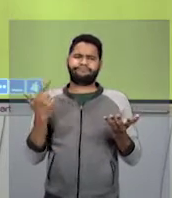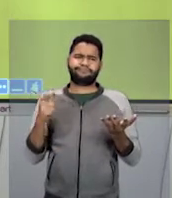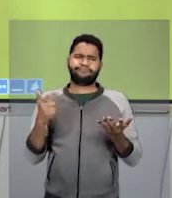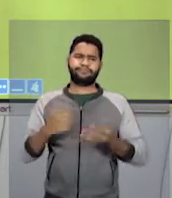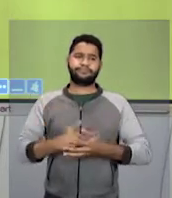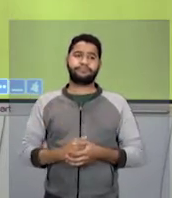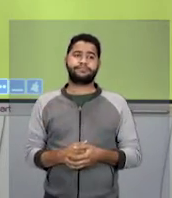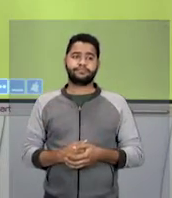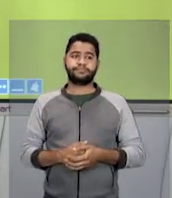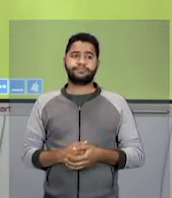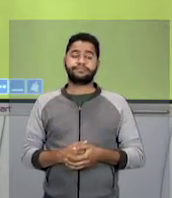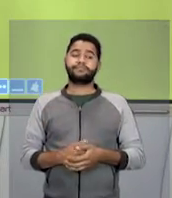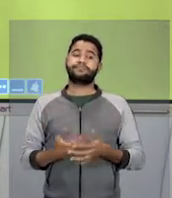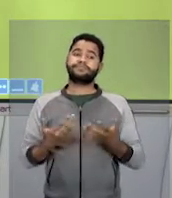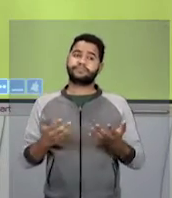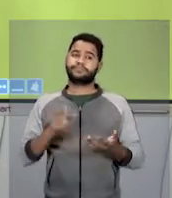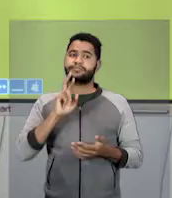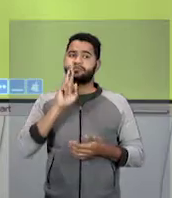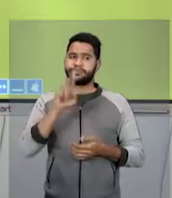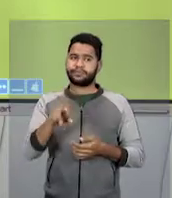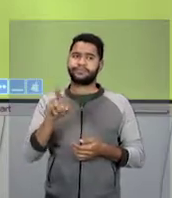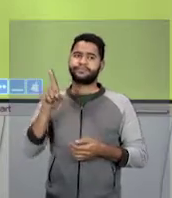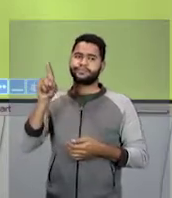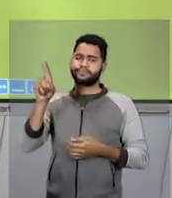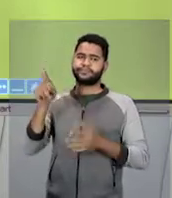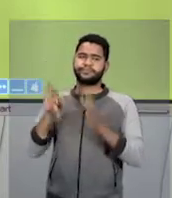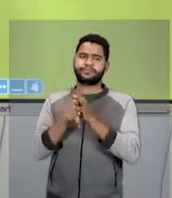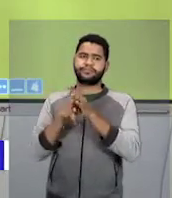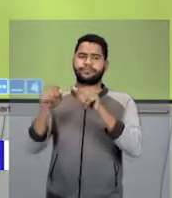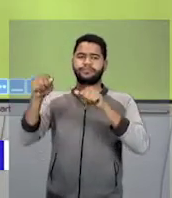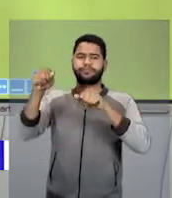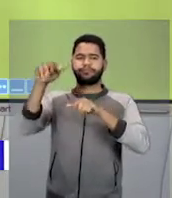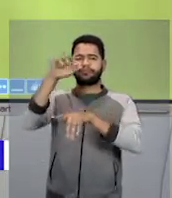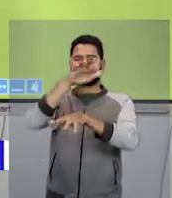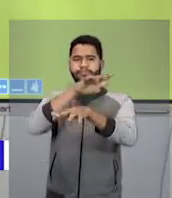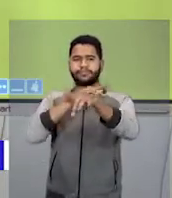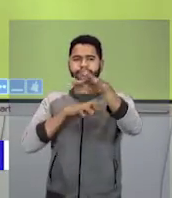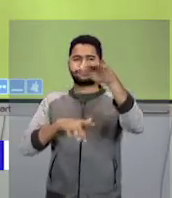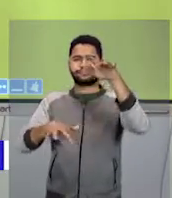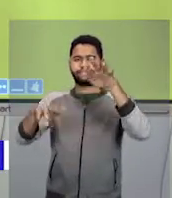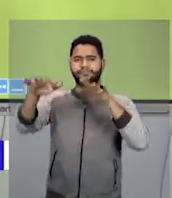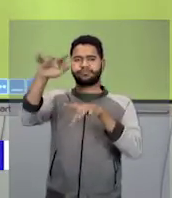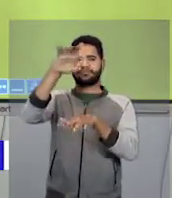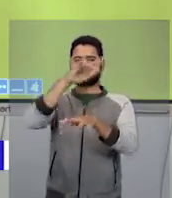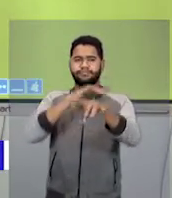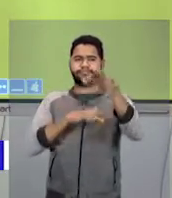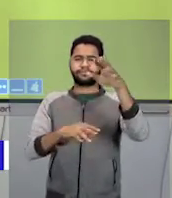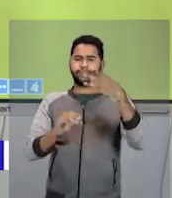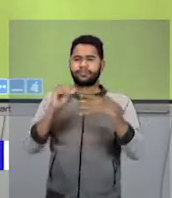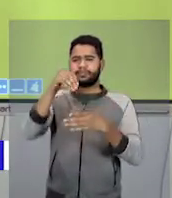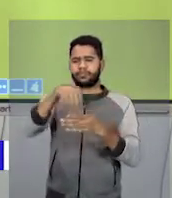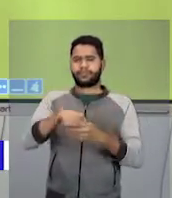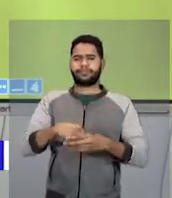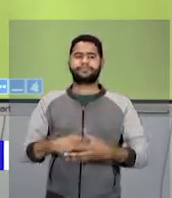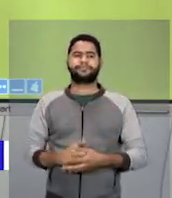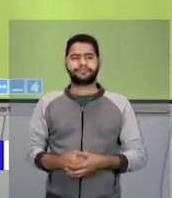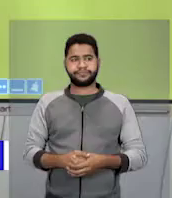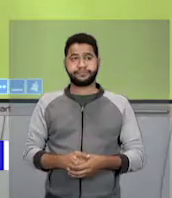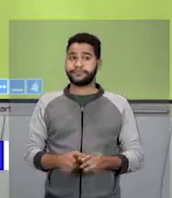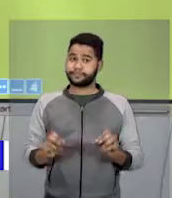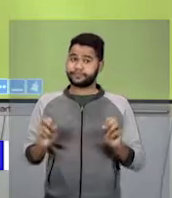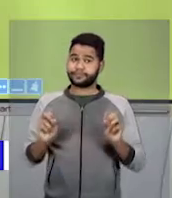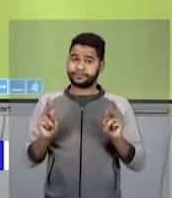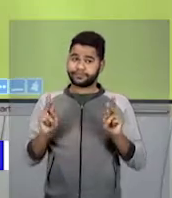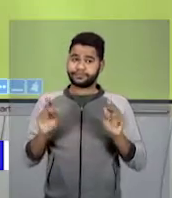Bom, então a nossa resposta está na circulação das correntes de ar dentro do cômodo,